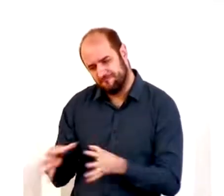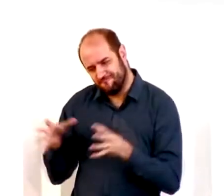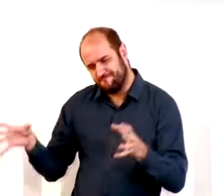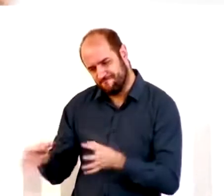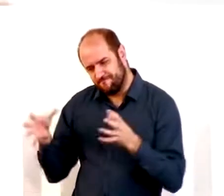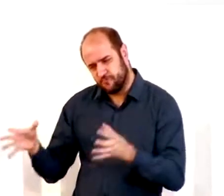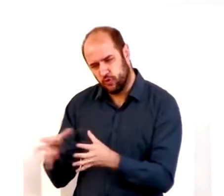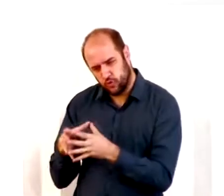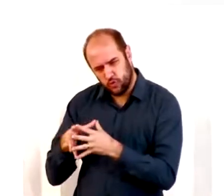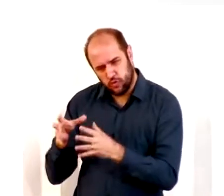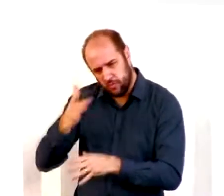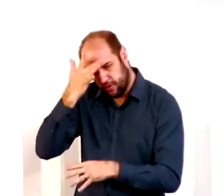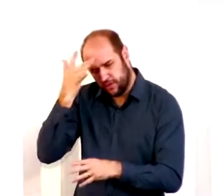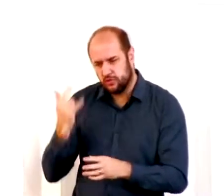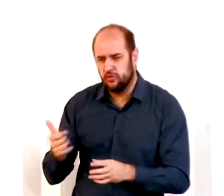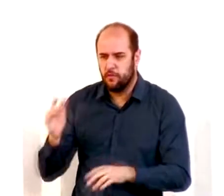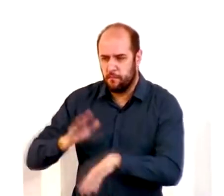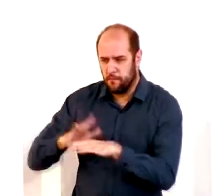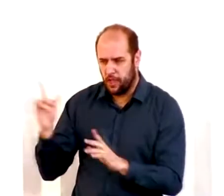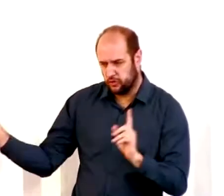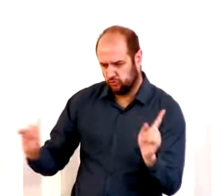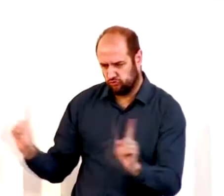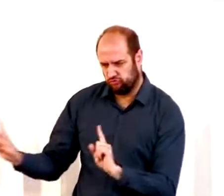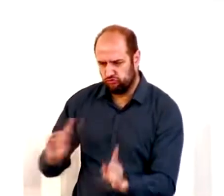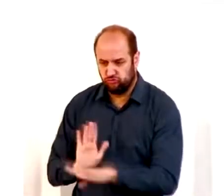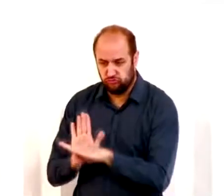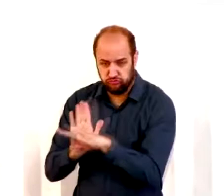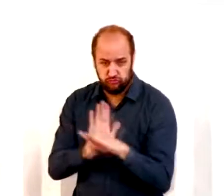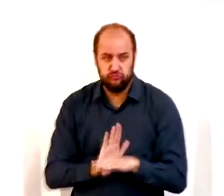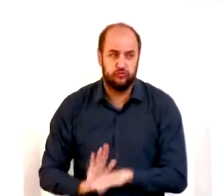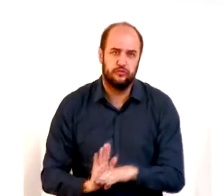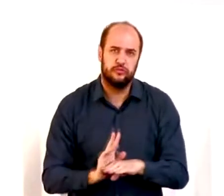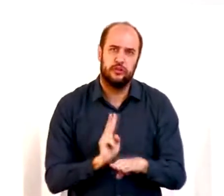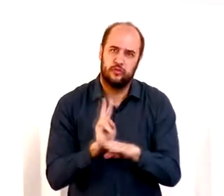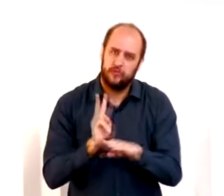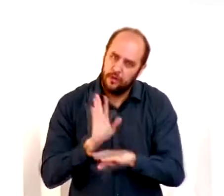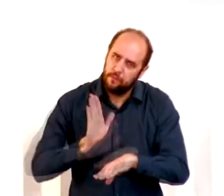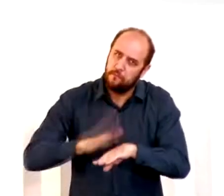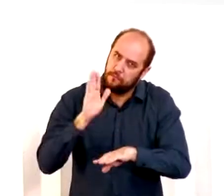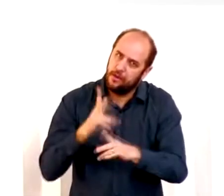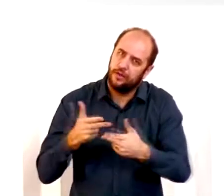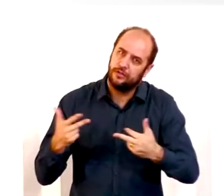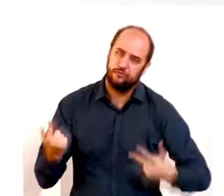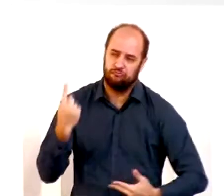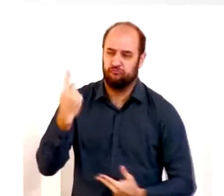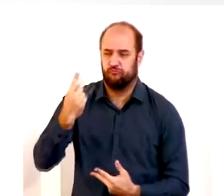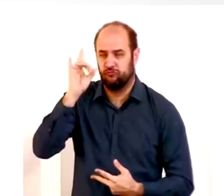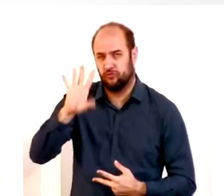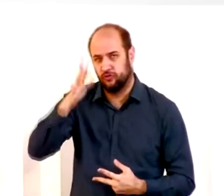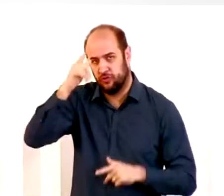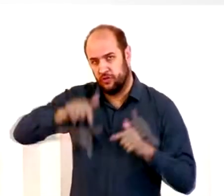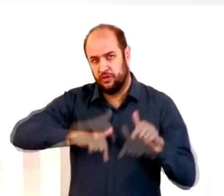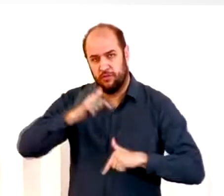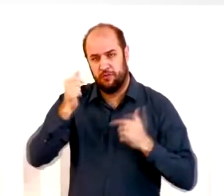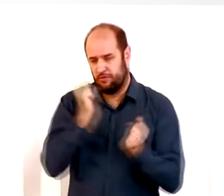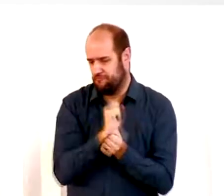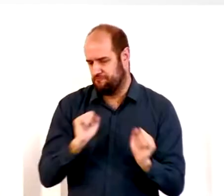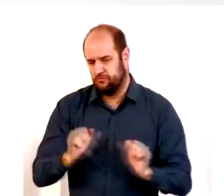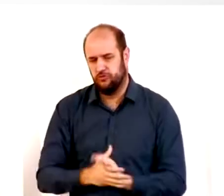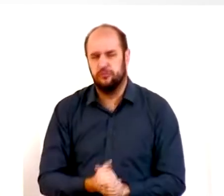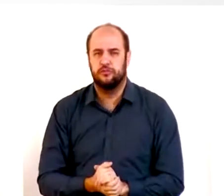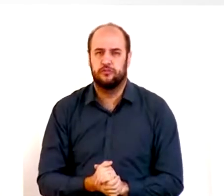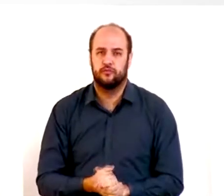precisa criar um sistema aqui, precisa cuidar de gente com mais força do que uma pessoa fazendo tudo